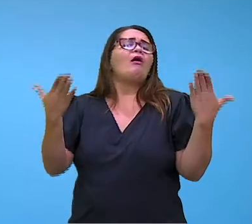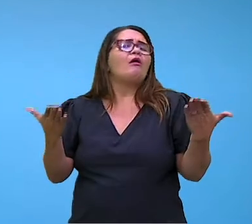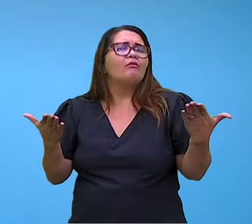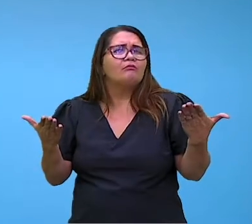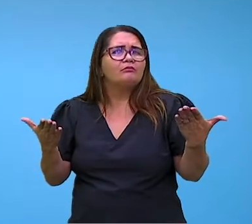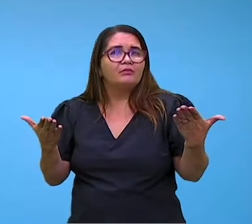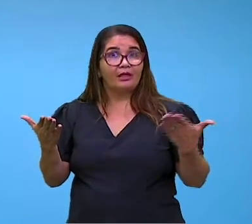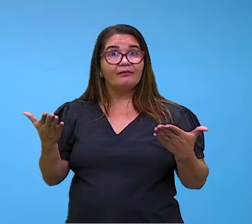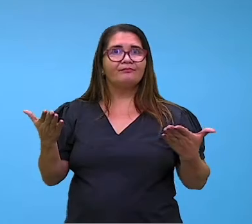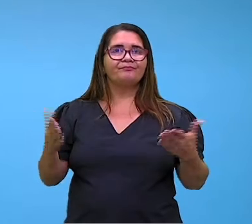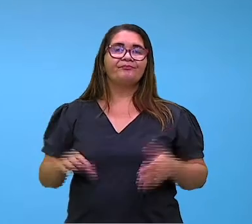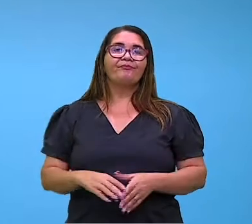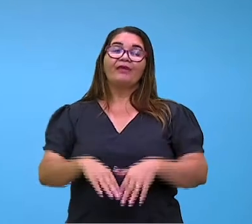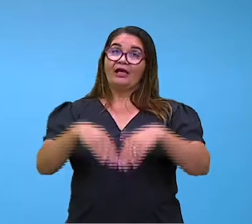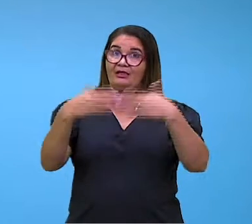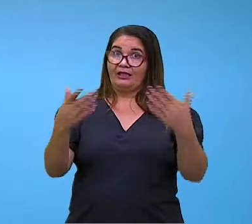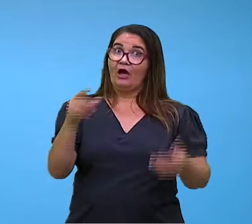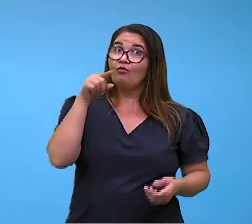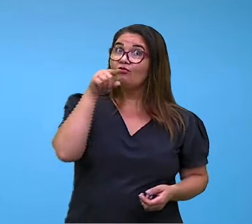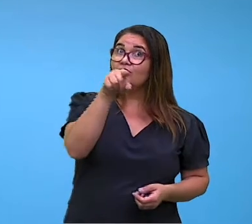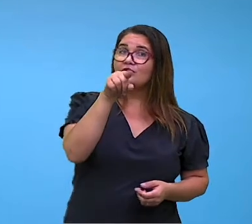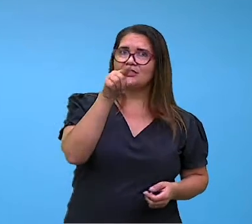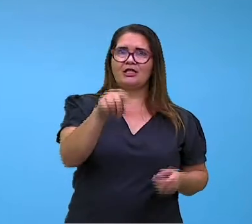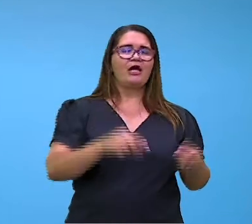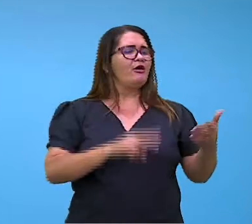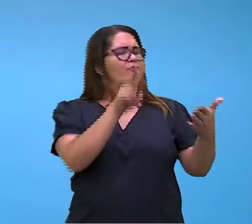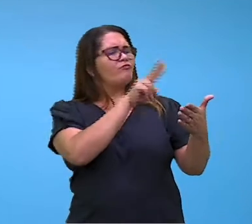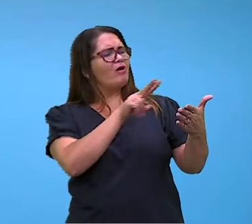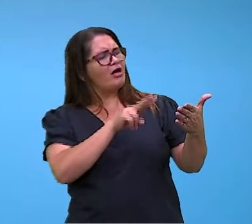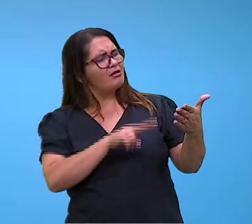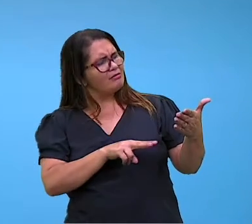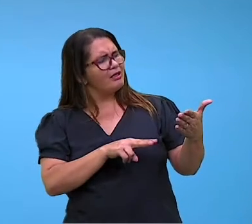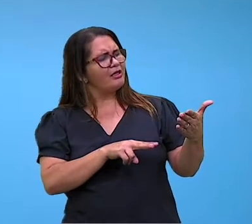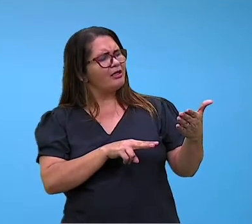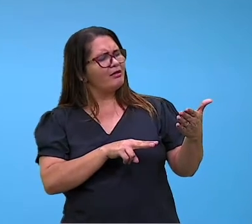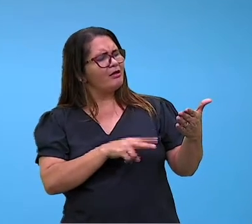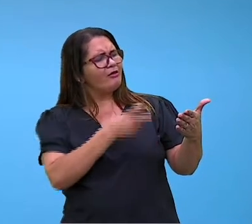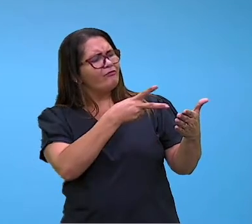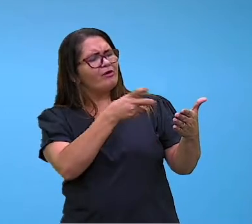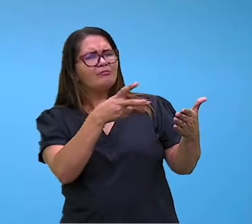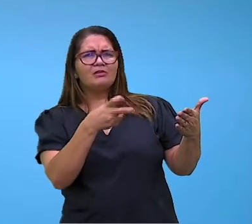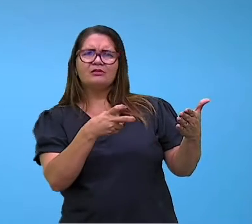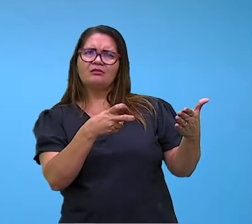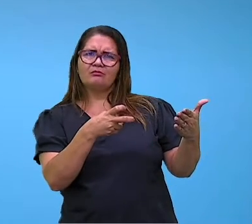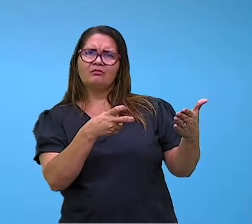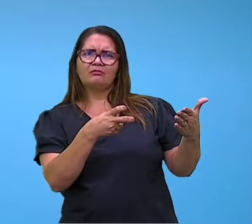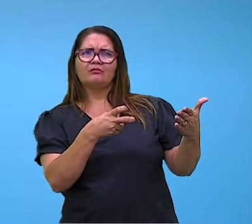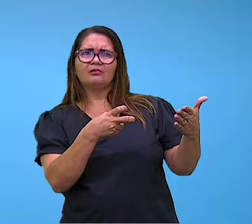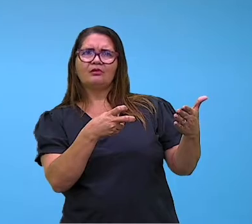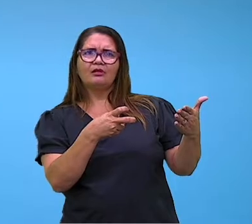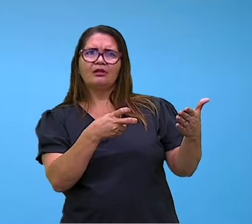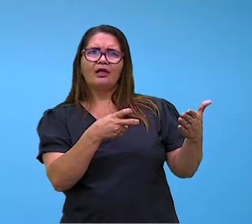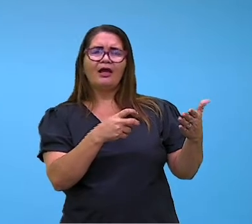que você vai ter que fazer uma resposta, normalmente terá muito entre choose, escolha, né?